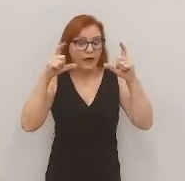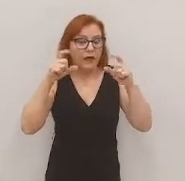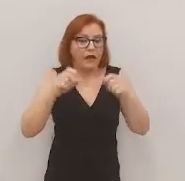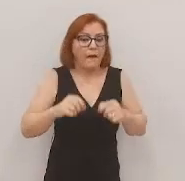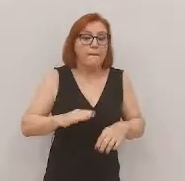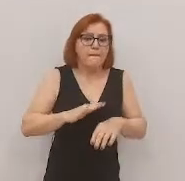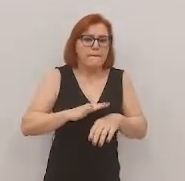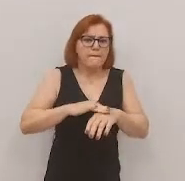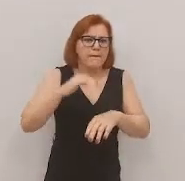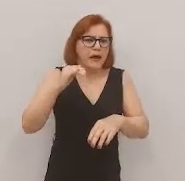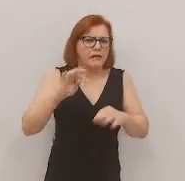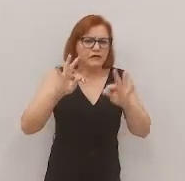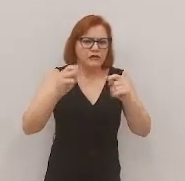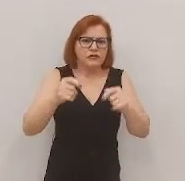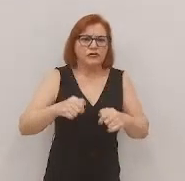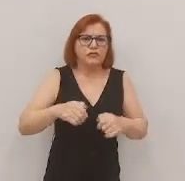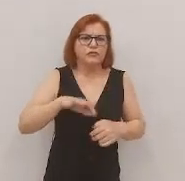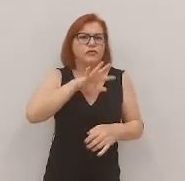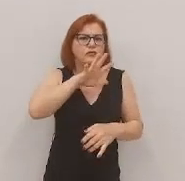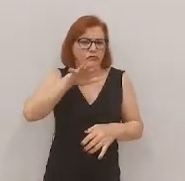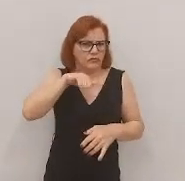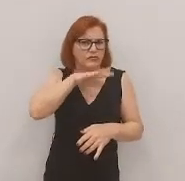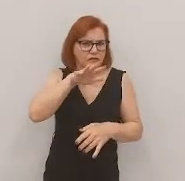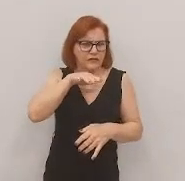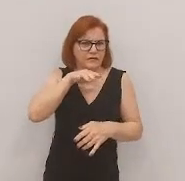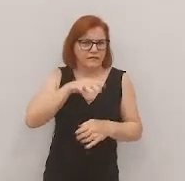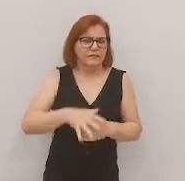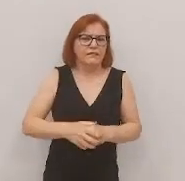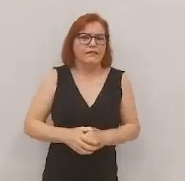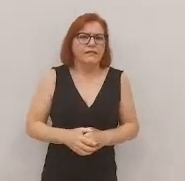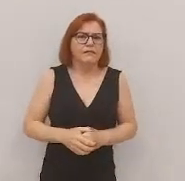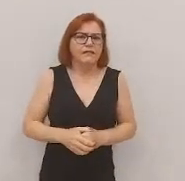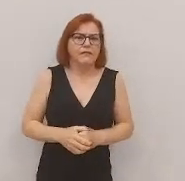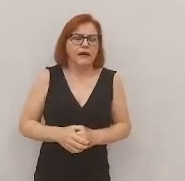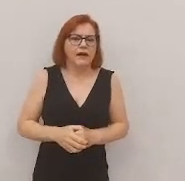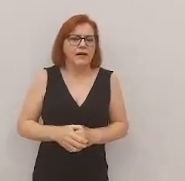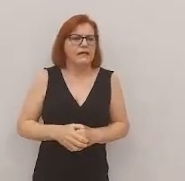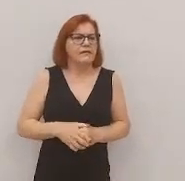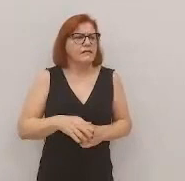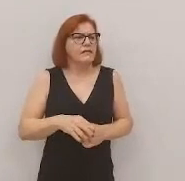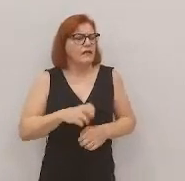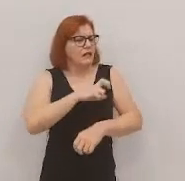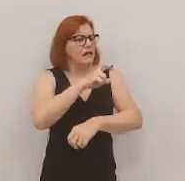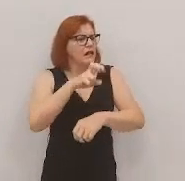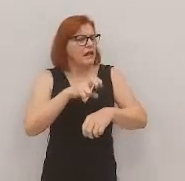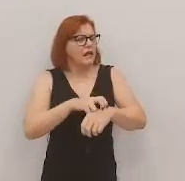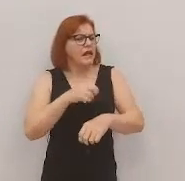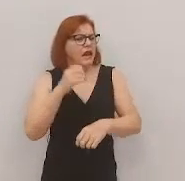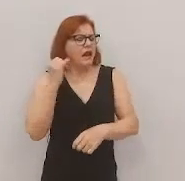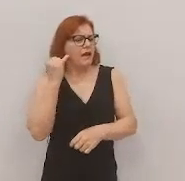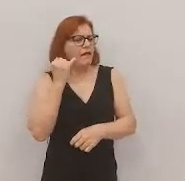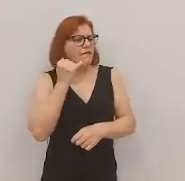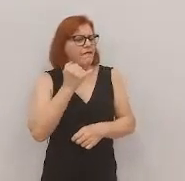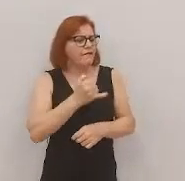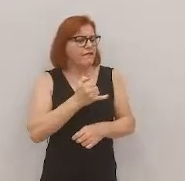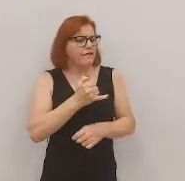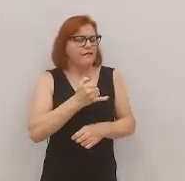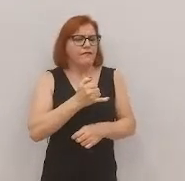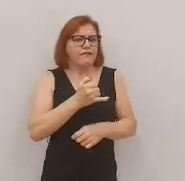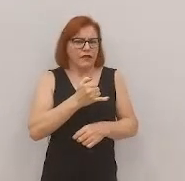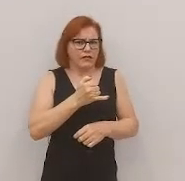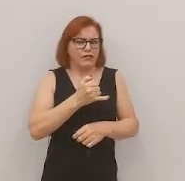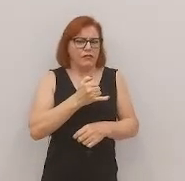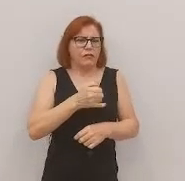tinha feito, disse à mulher: é assim que Deus disse: não comereis de